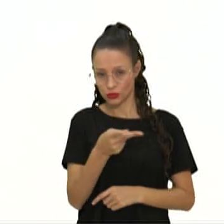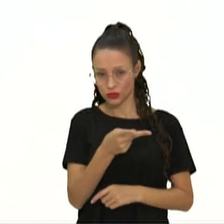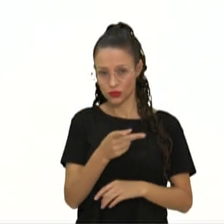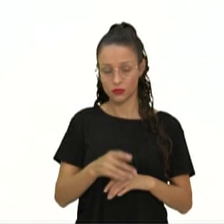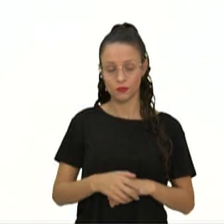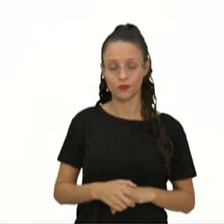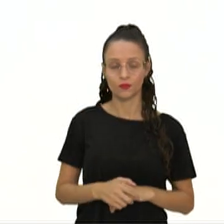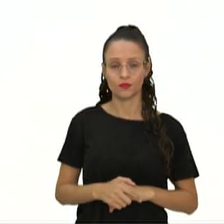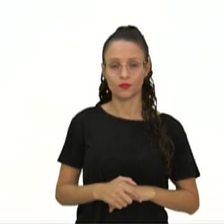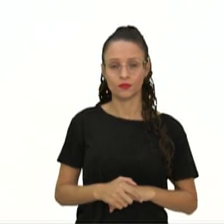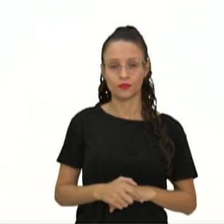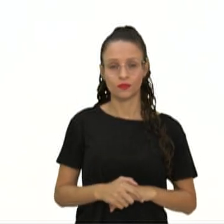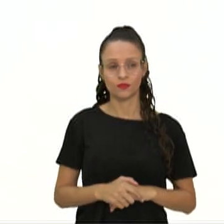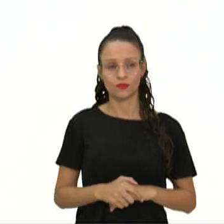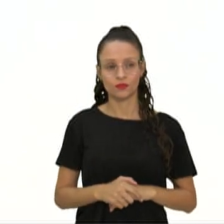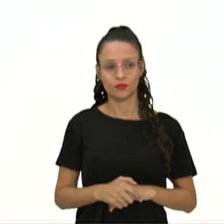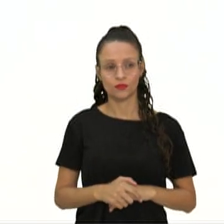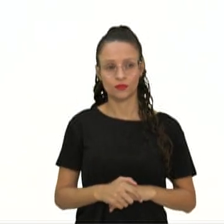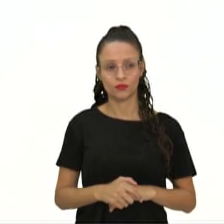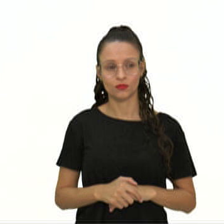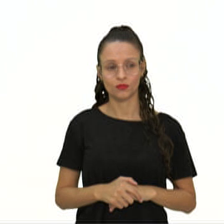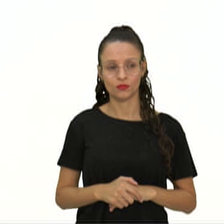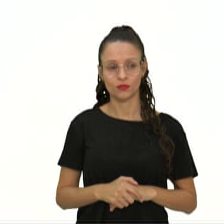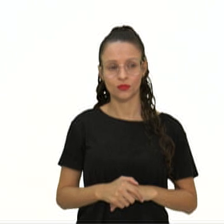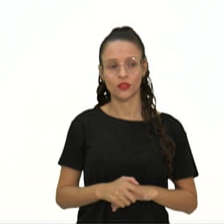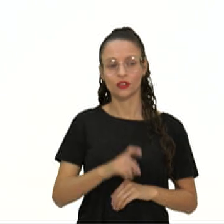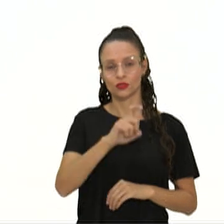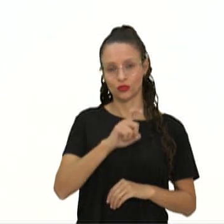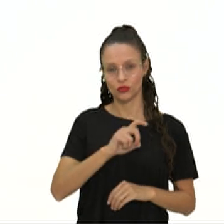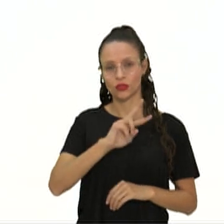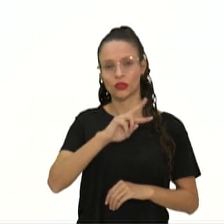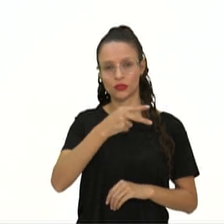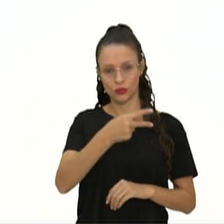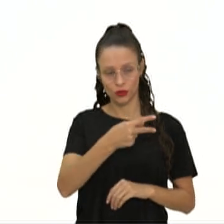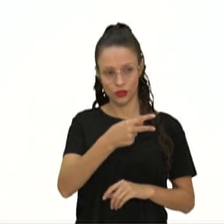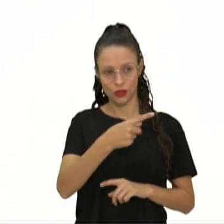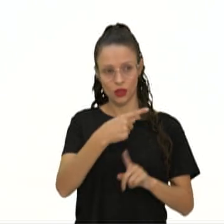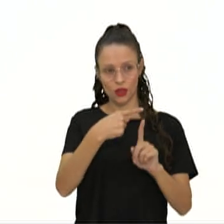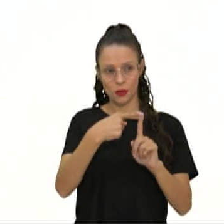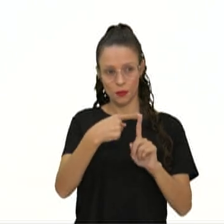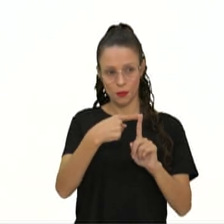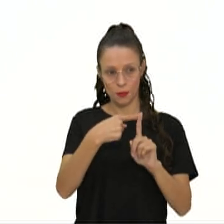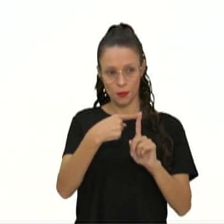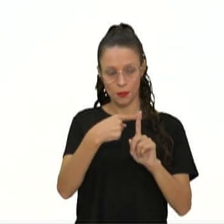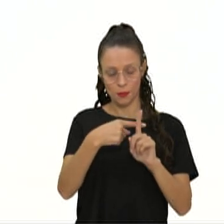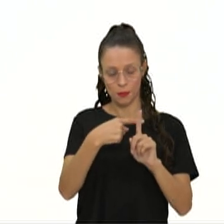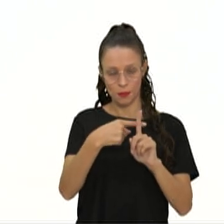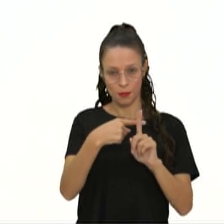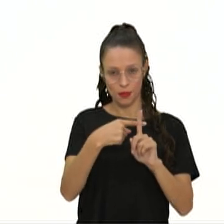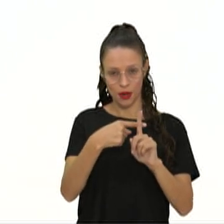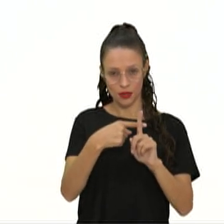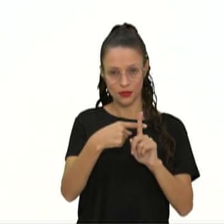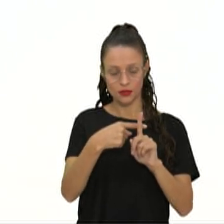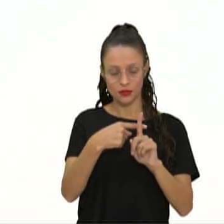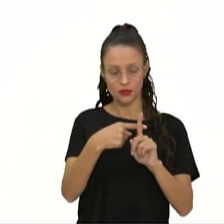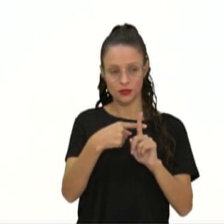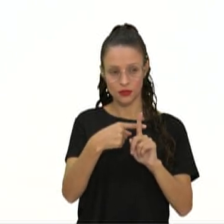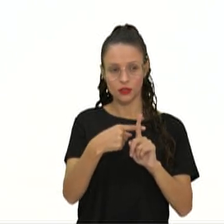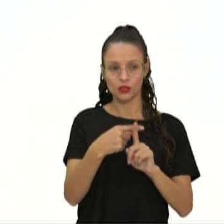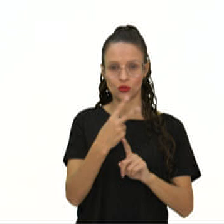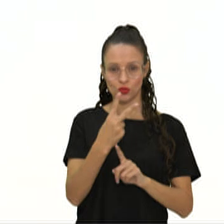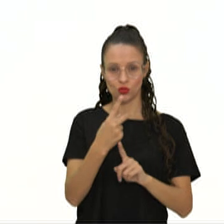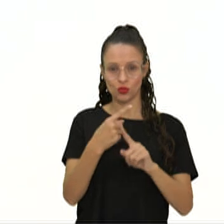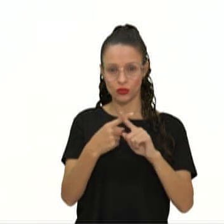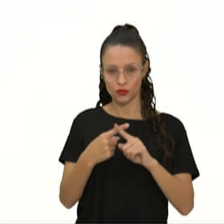bom? Quadrado do primeiro termo, x ao quadrado. Mais 2 vezes o primeiro vezes o segundo. 2 vezes